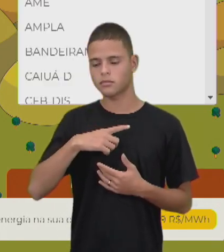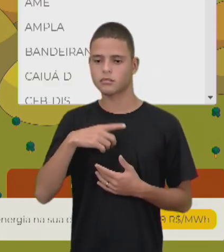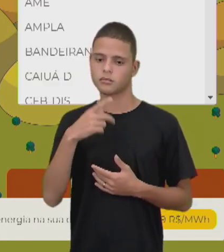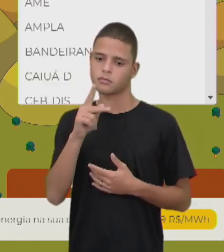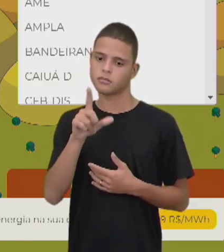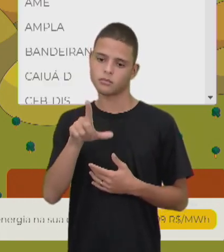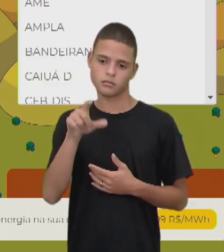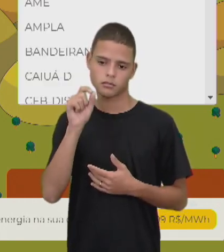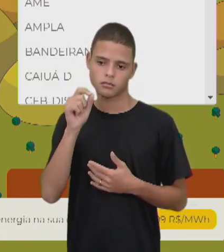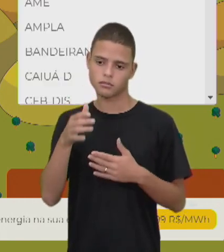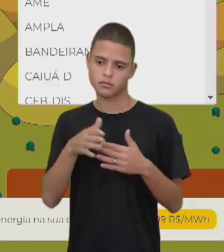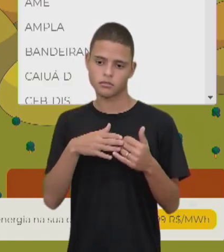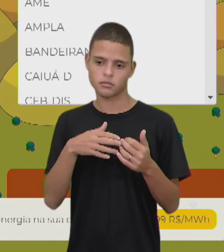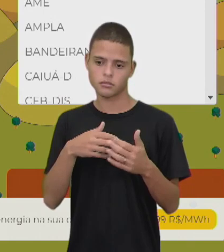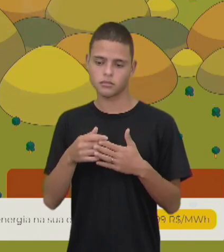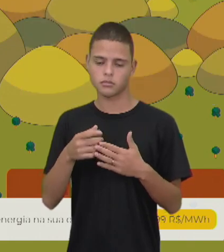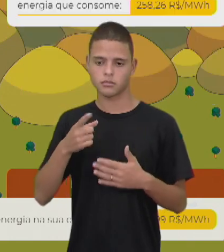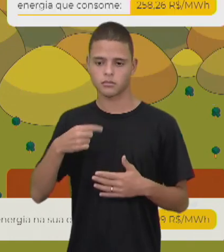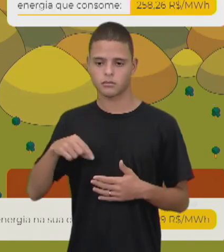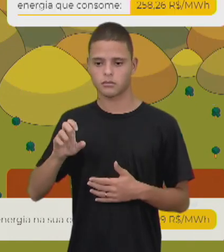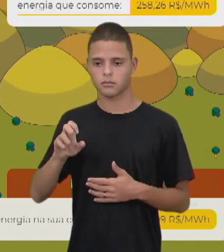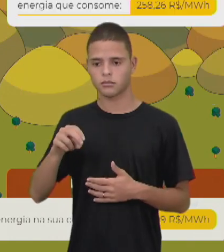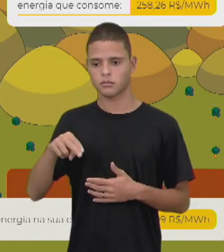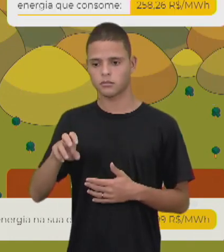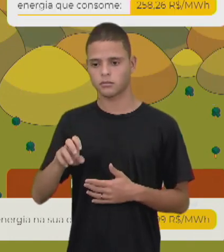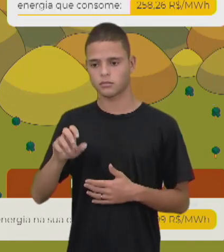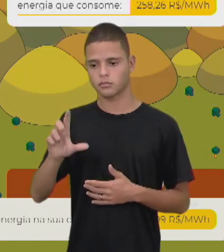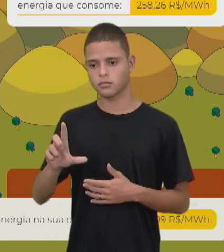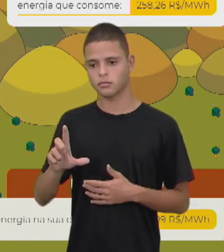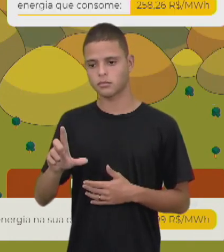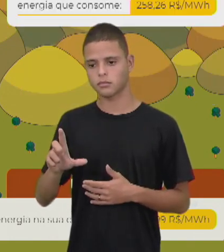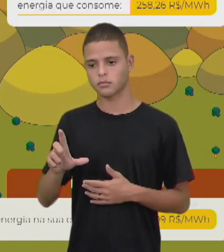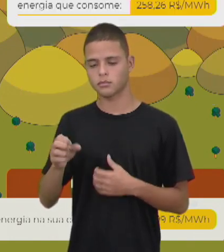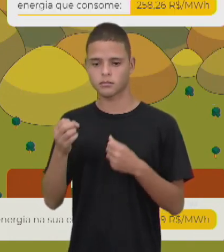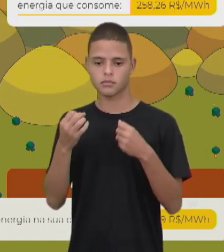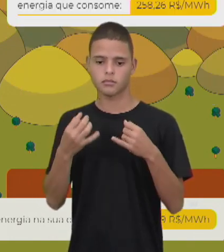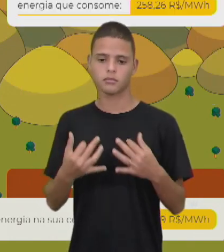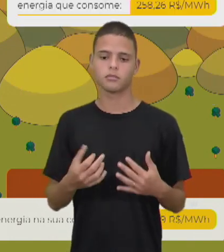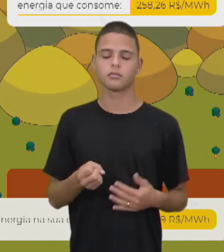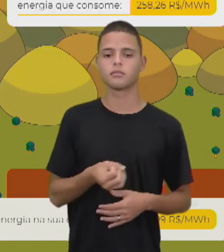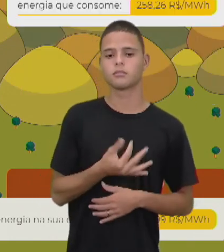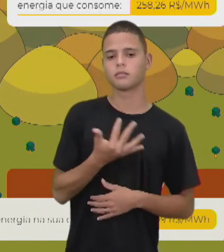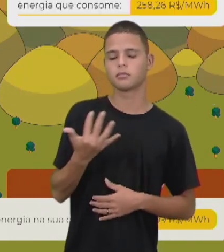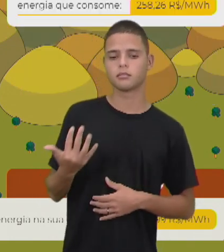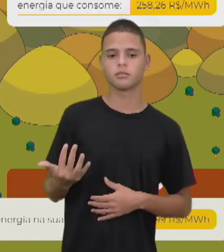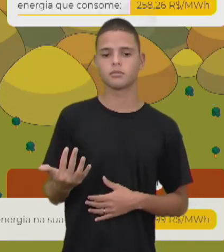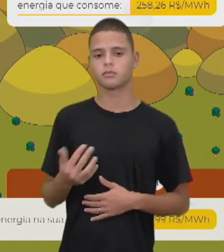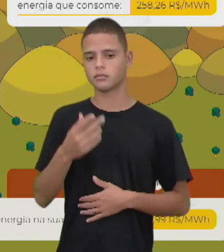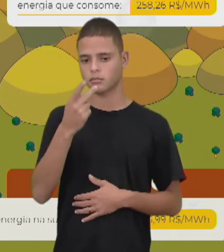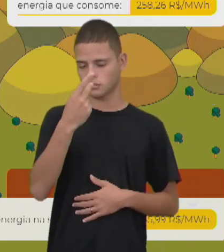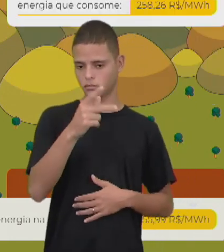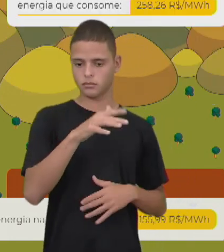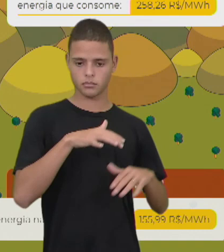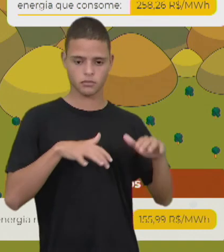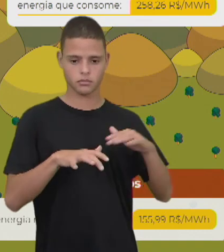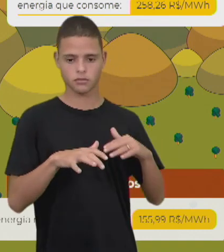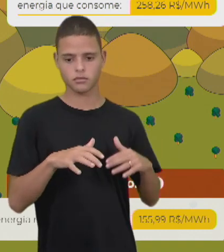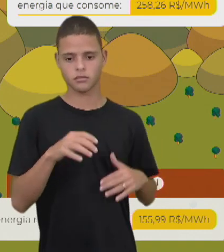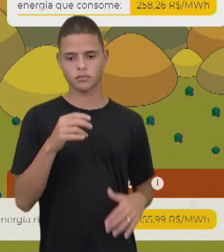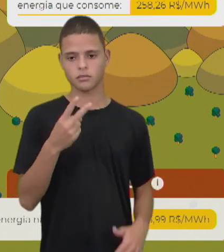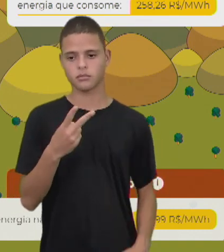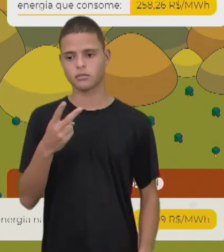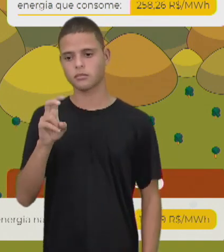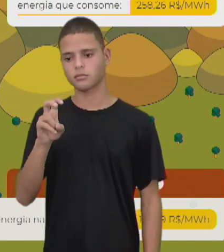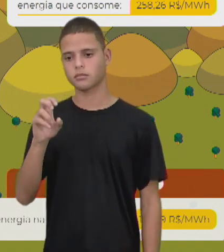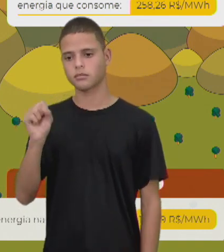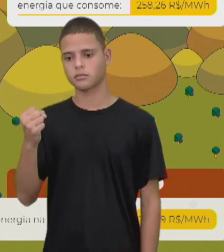coloca qualquer um, acho que é a Enel, a nossa, mas vamos ver essa aqui, por exemplo. Ela vai dizer quanto custa na sua região, ó,